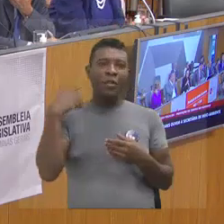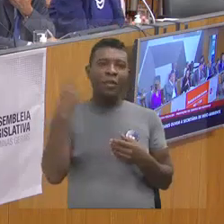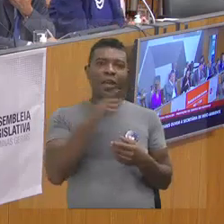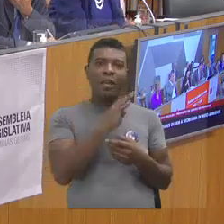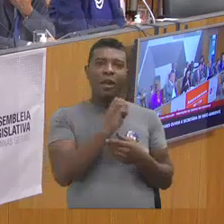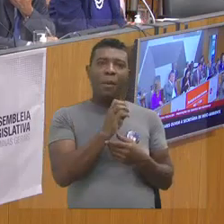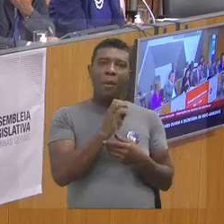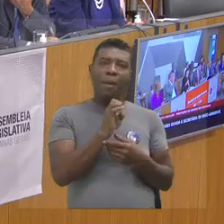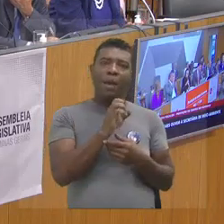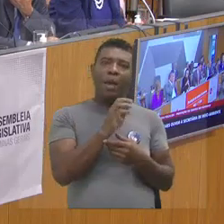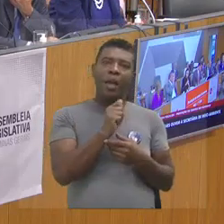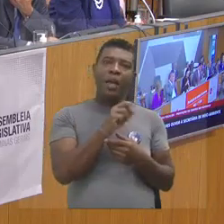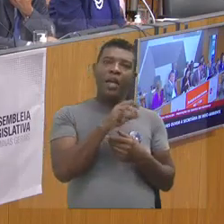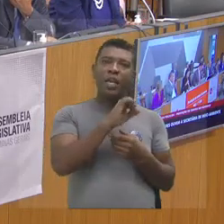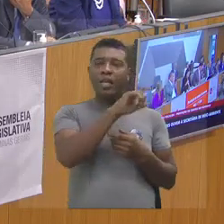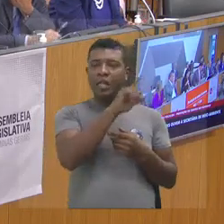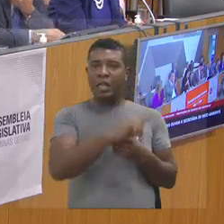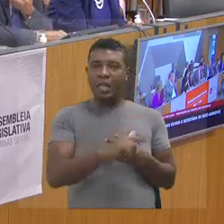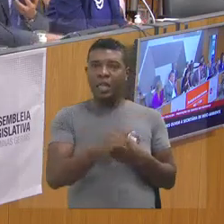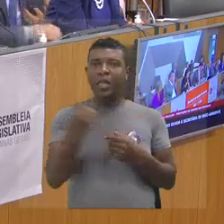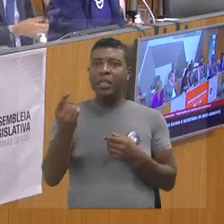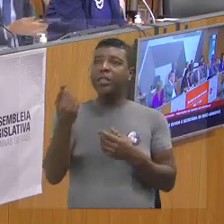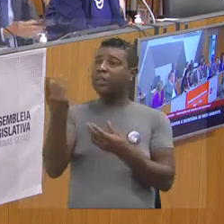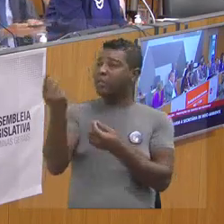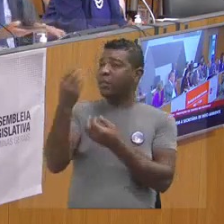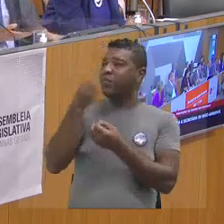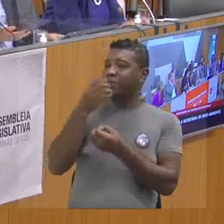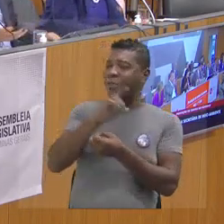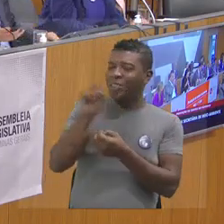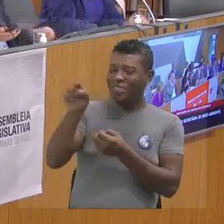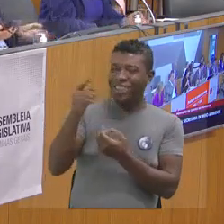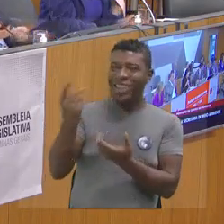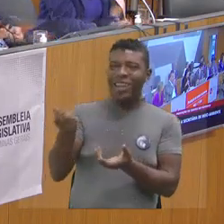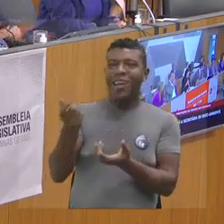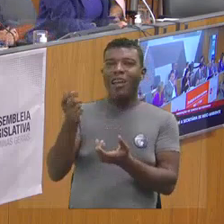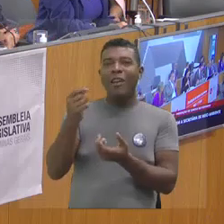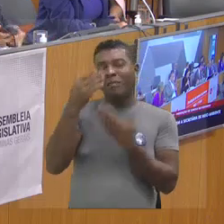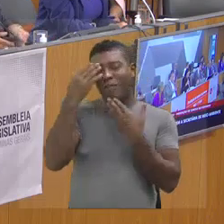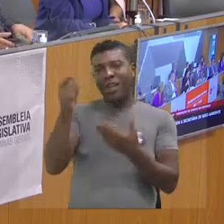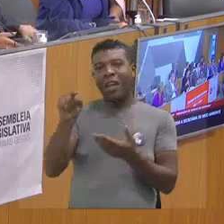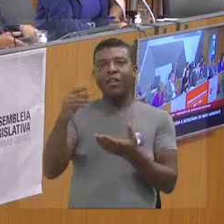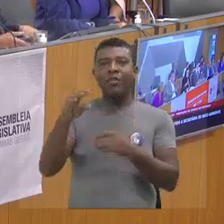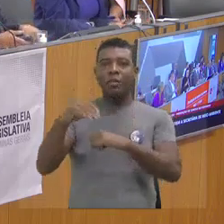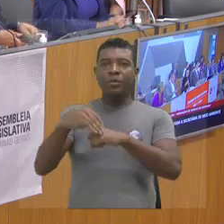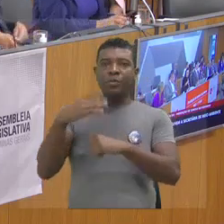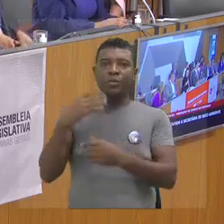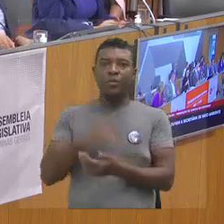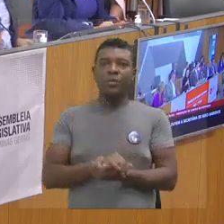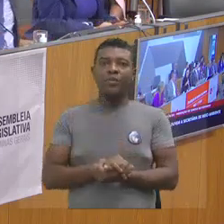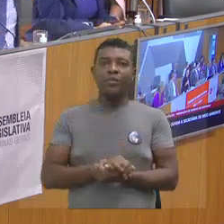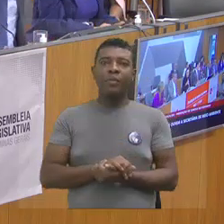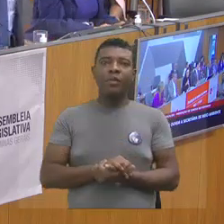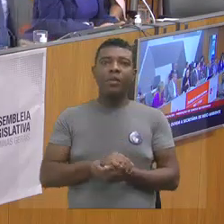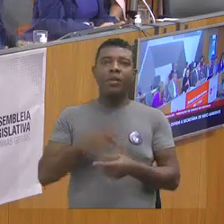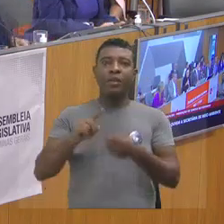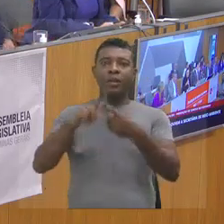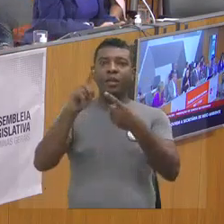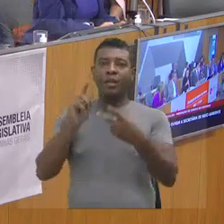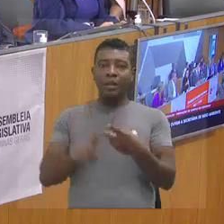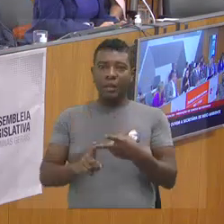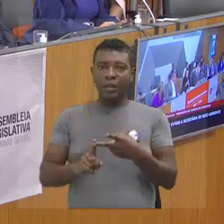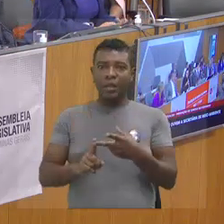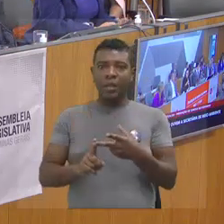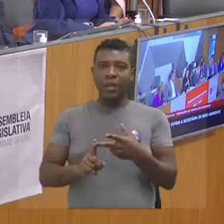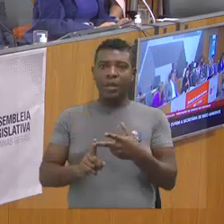Bom dia deputada muito obrigada pelas suas considerações bem eu vou mesmo que pergunta tenha sido duas eu vou abordar um pouco sobre